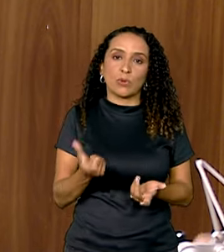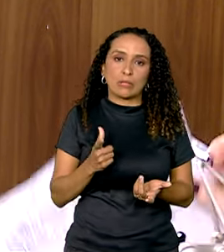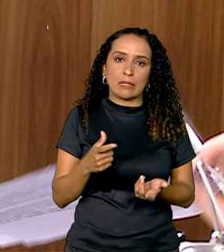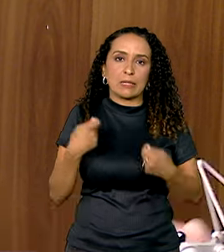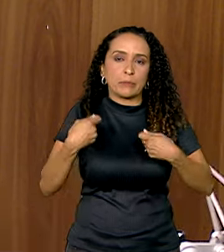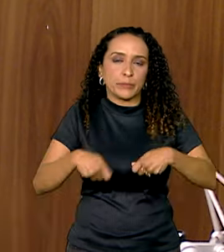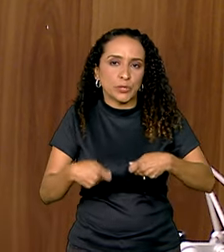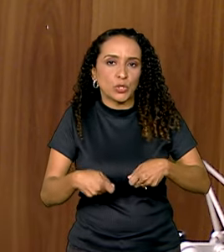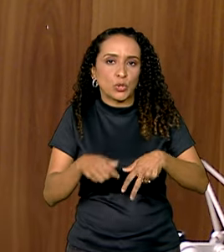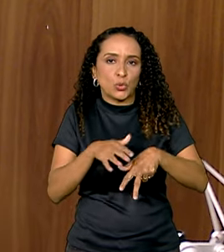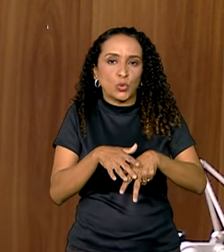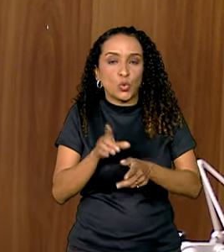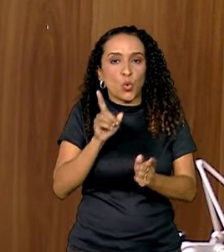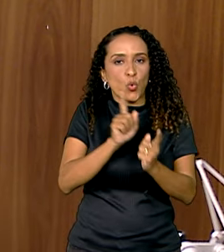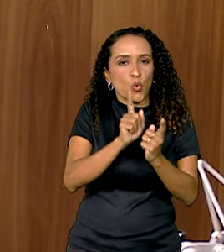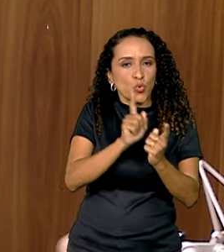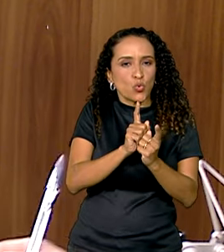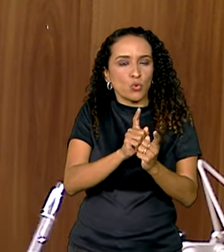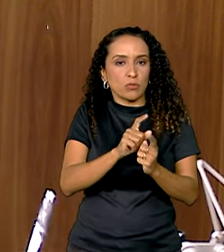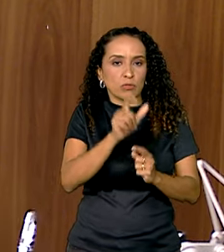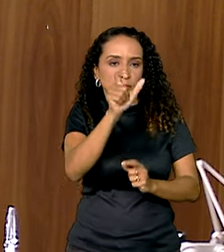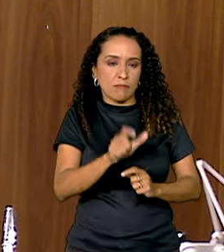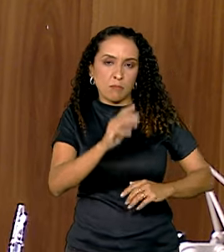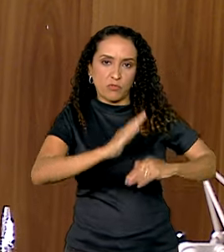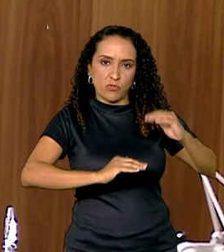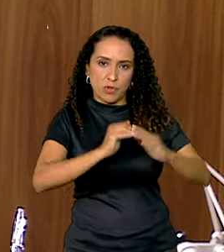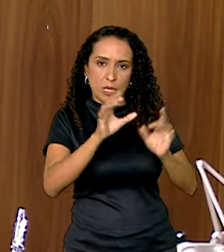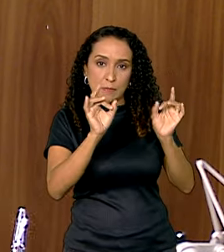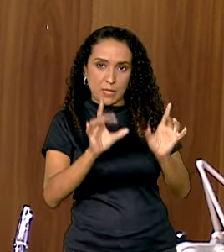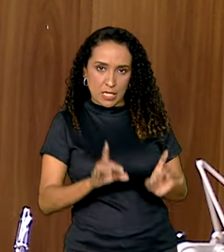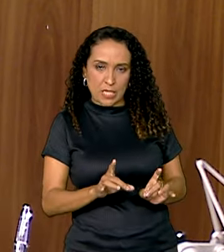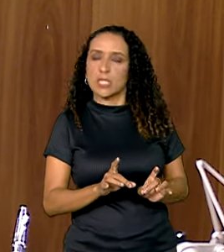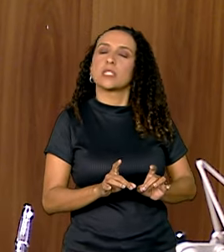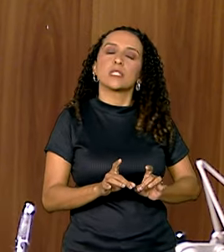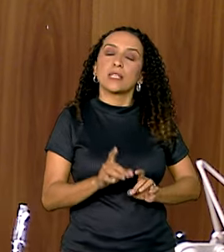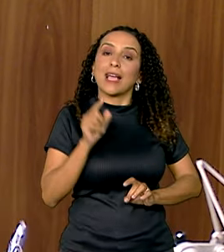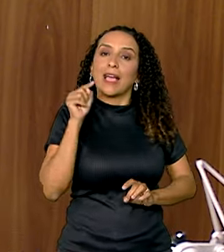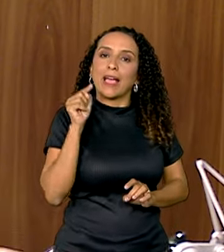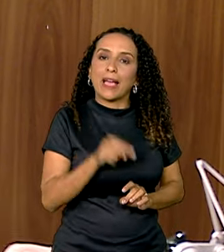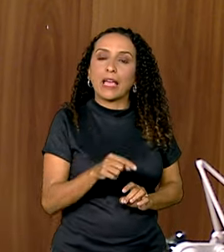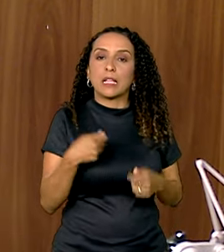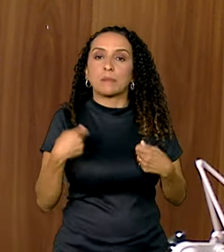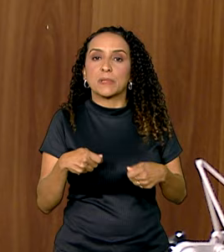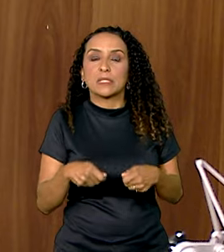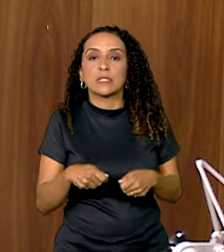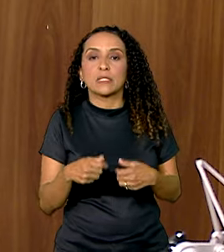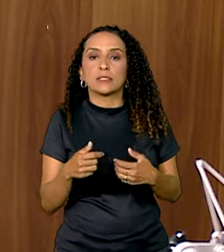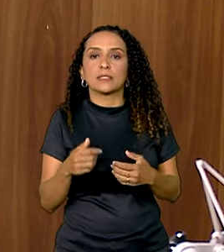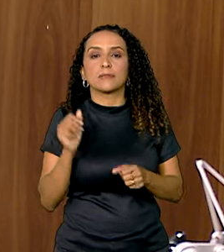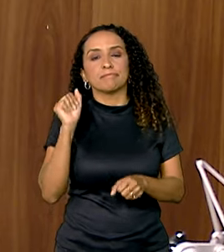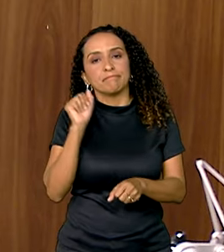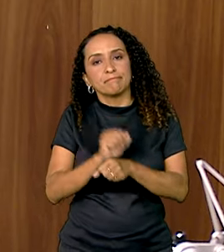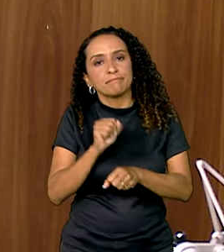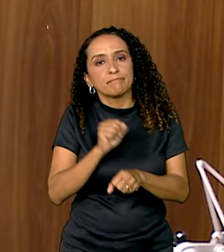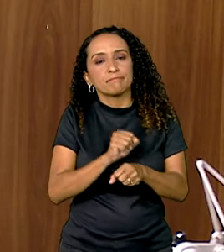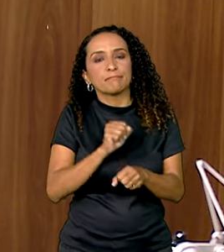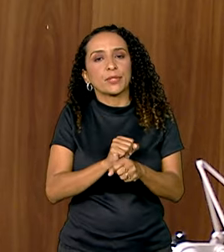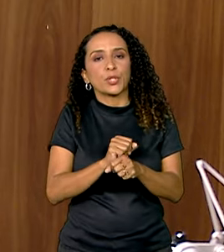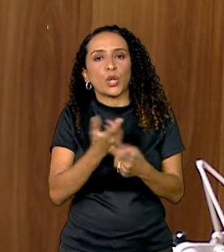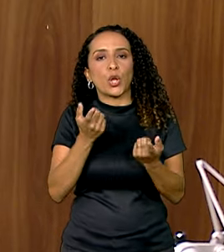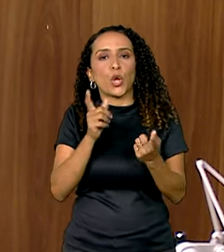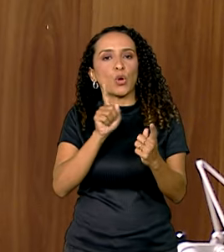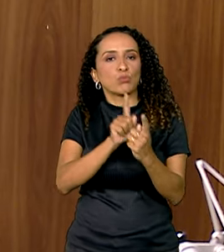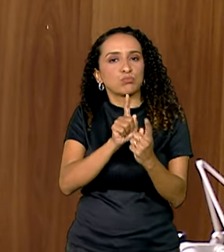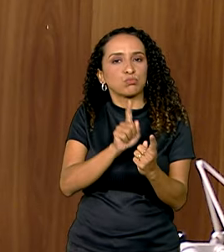a necessidade da consulta de um especialista, ela tem que muitas vezes esperar pela